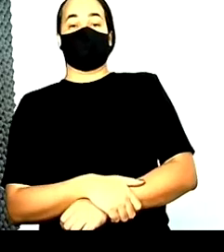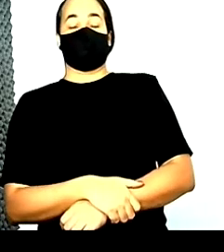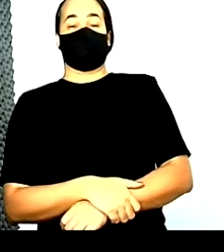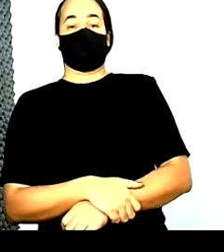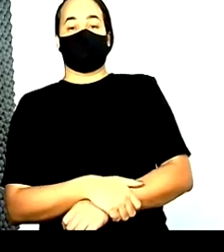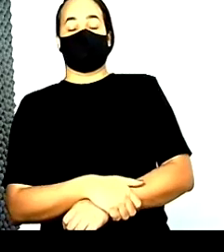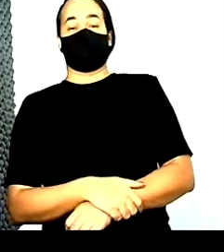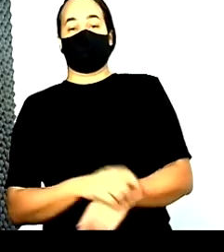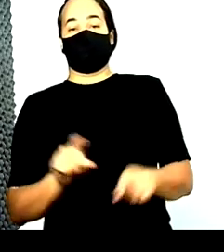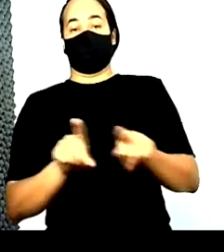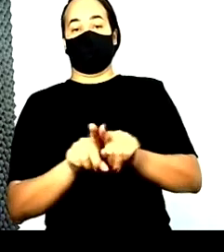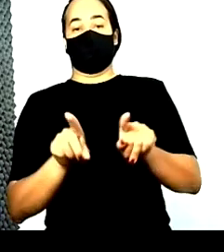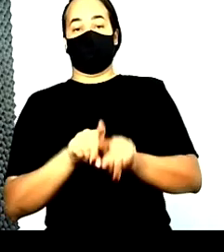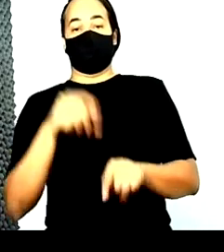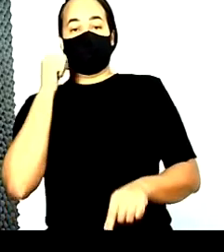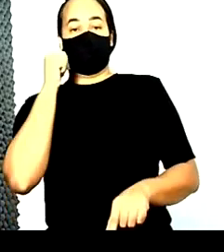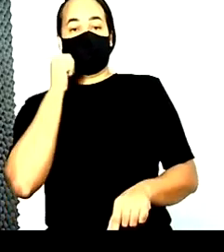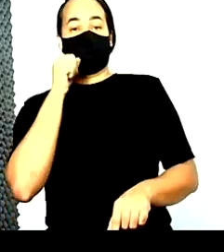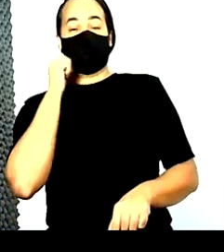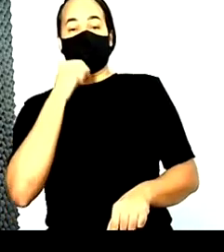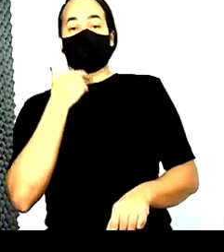a fertilidade da mulher.